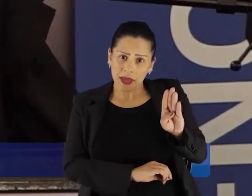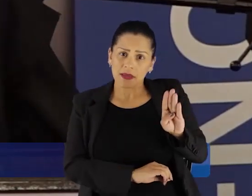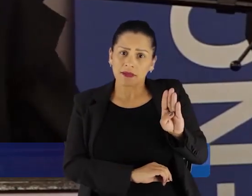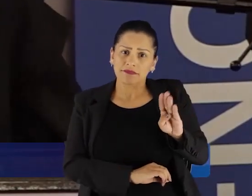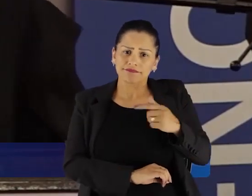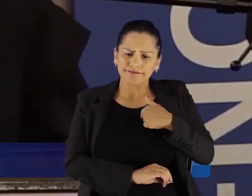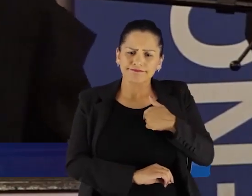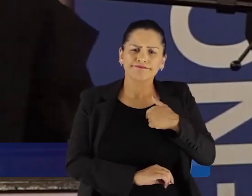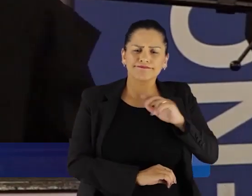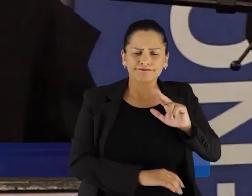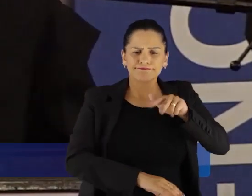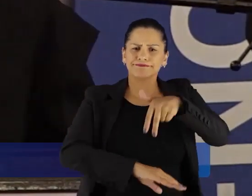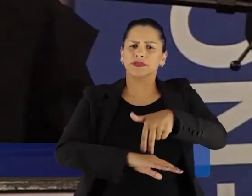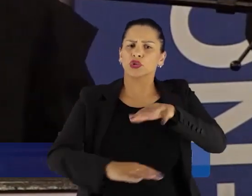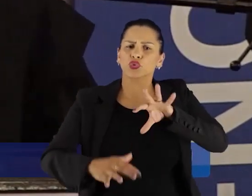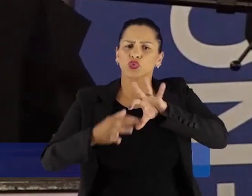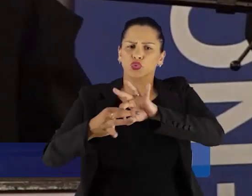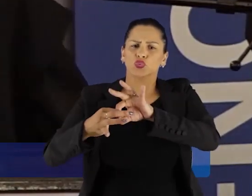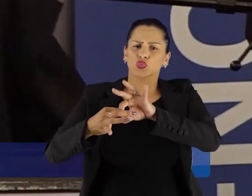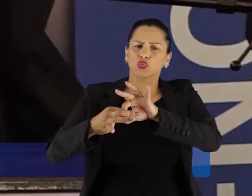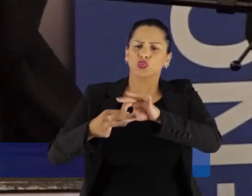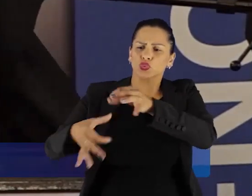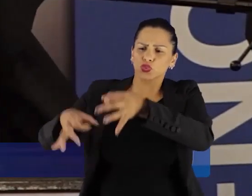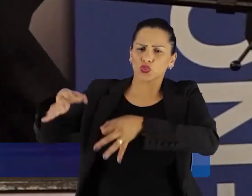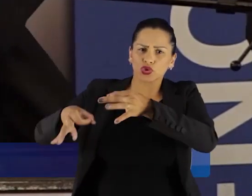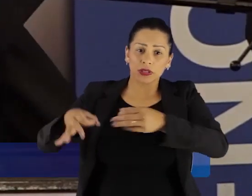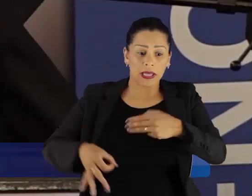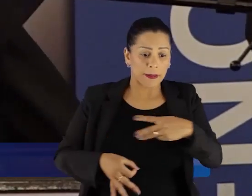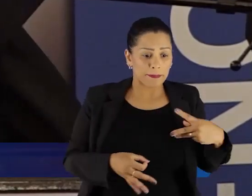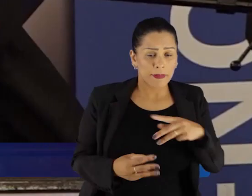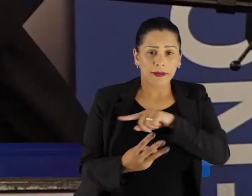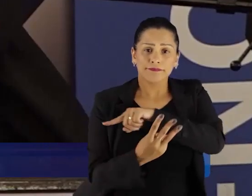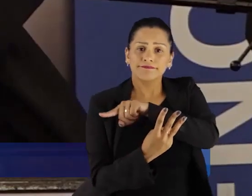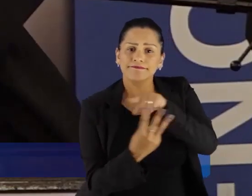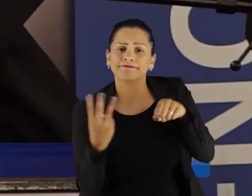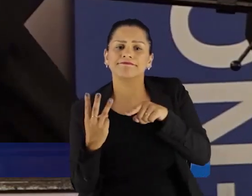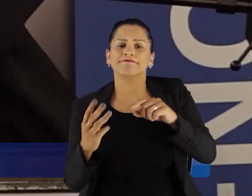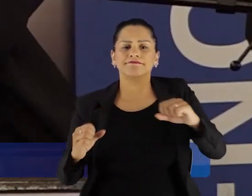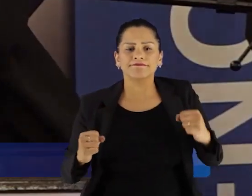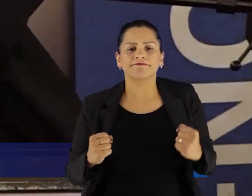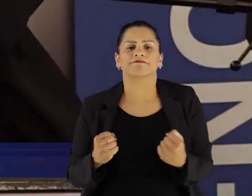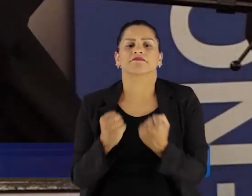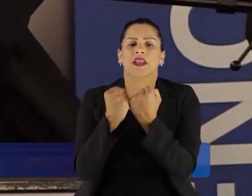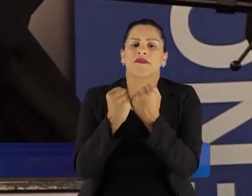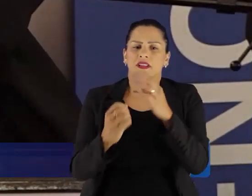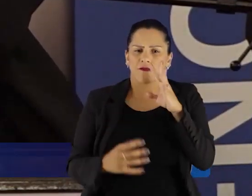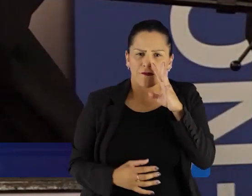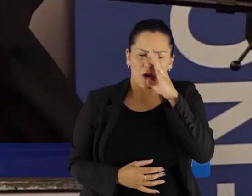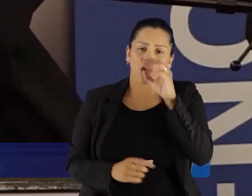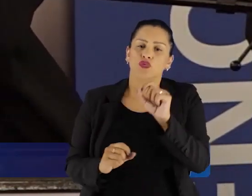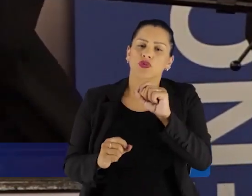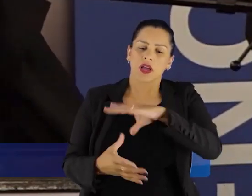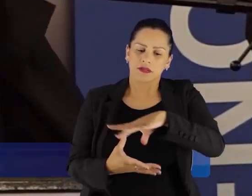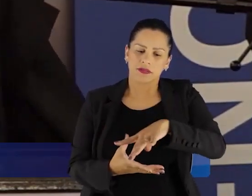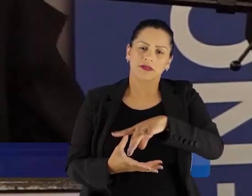junto com magistratura e ministério público na defesa intransigente da democracia e do estado